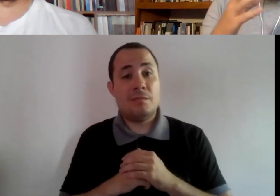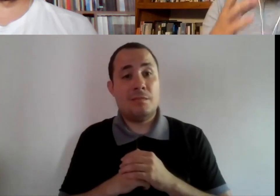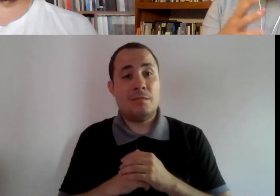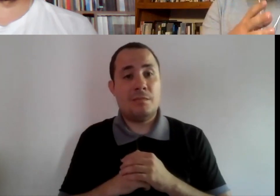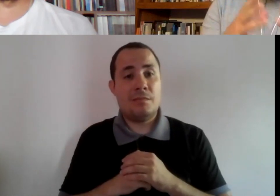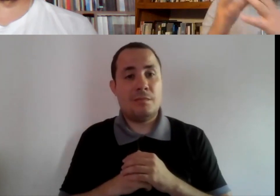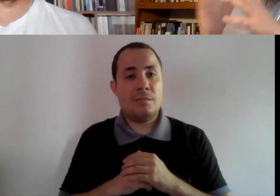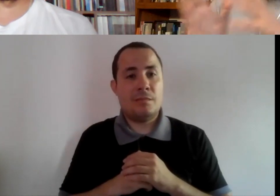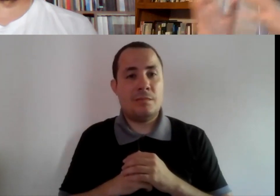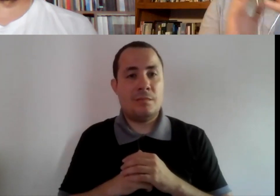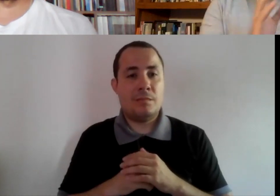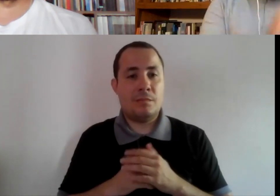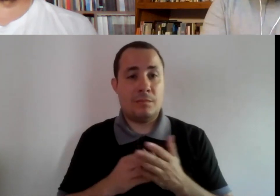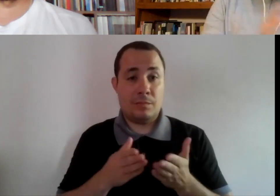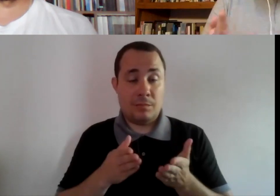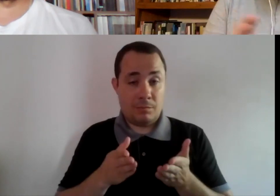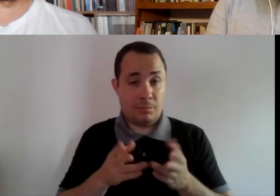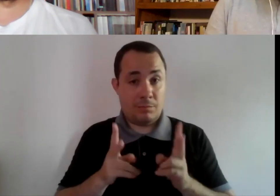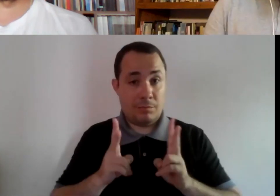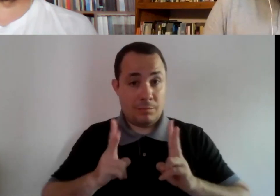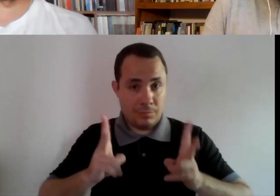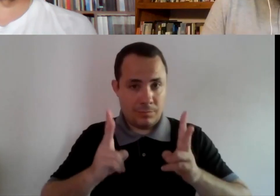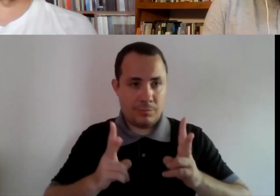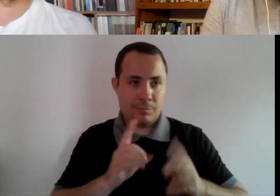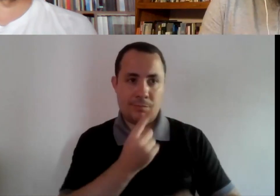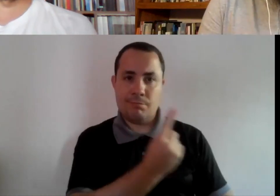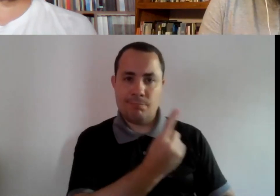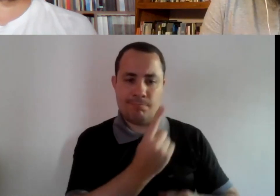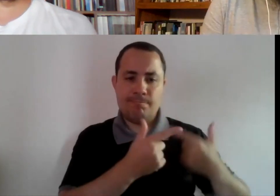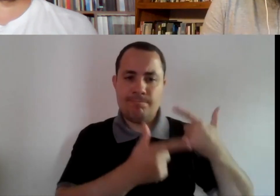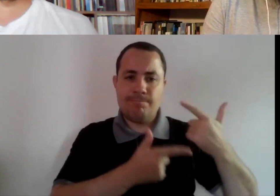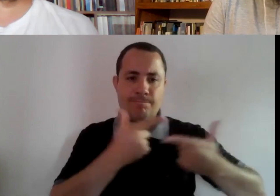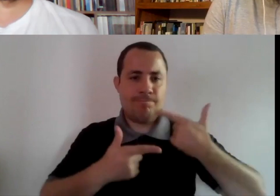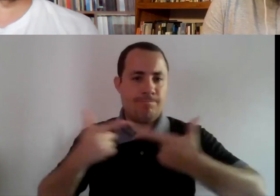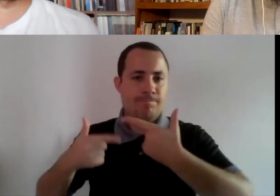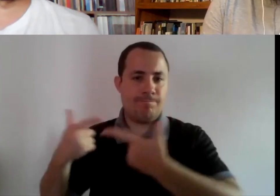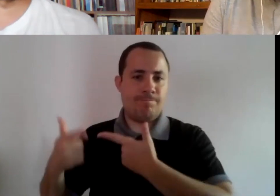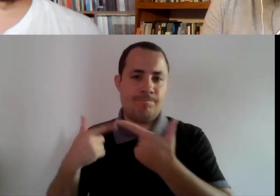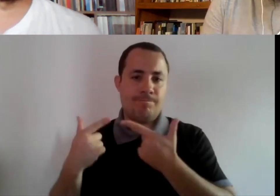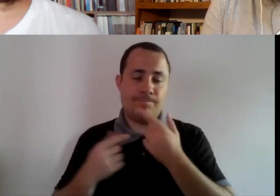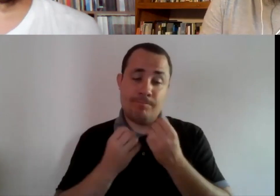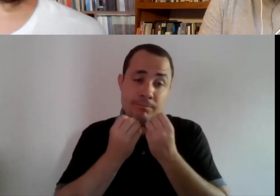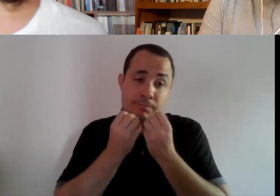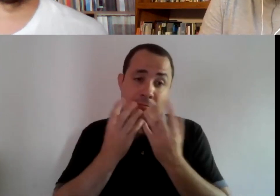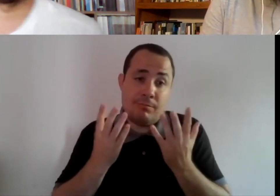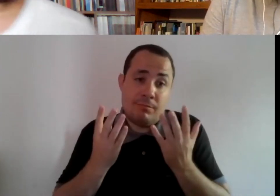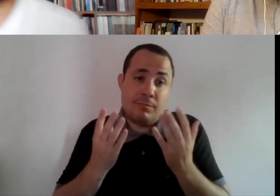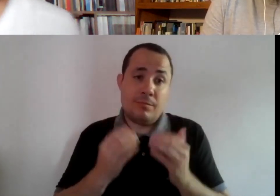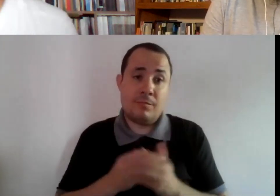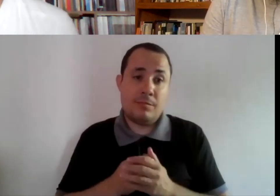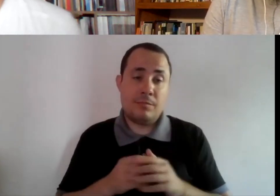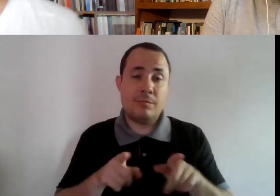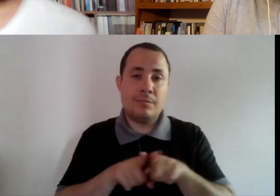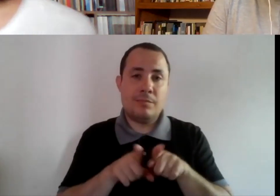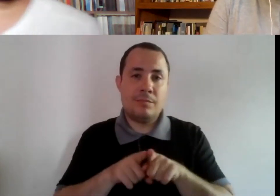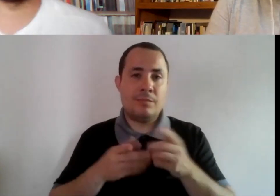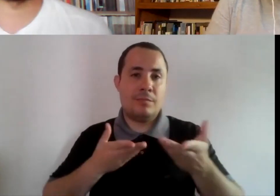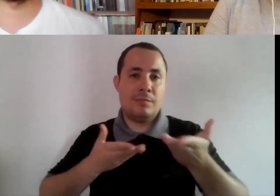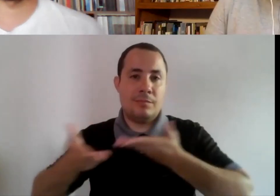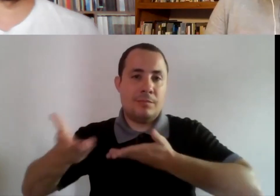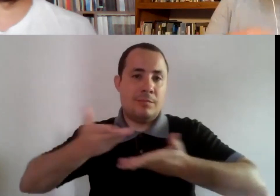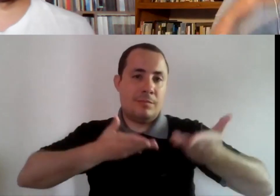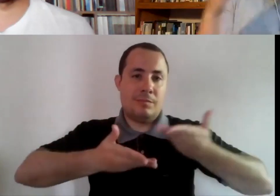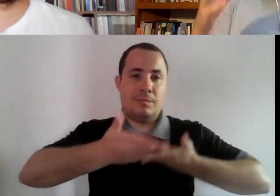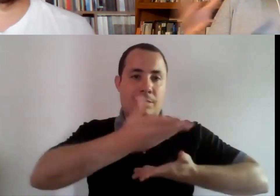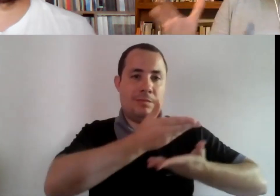Mas isso passa sempre pelo trabalho de cada um individualmente, né? Então, acho que essa... E pelas trocas, quer dizer, que esse seja